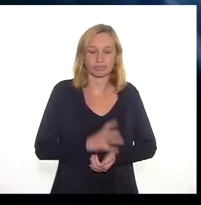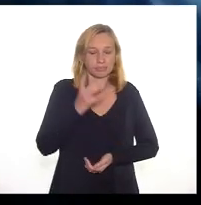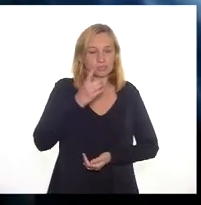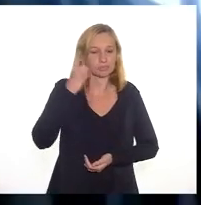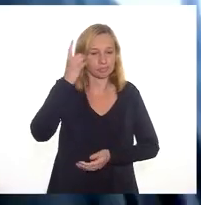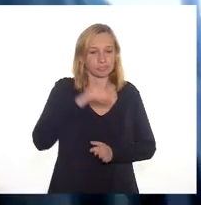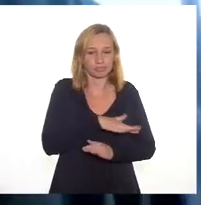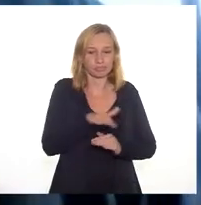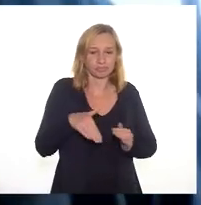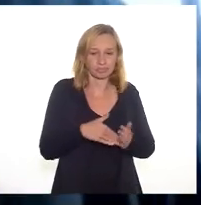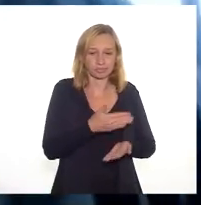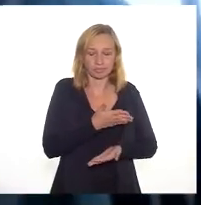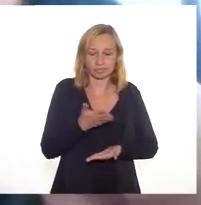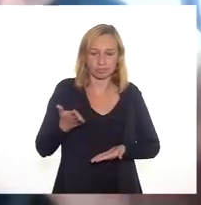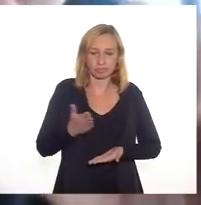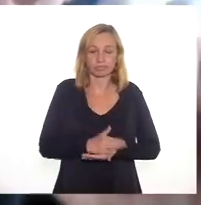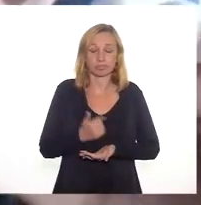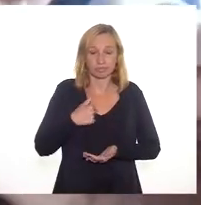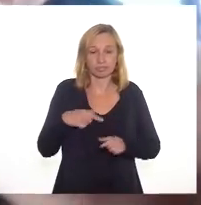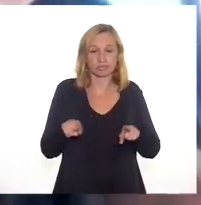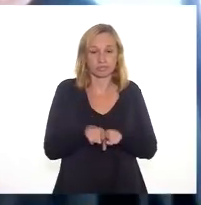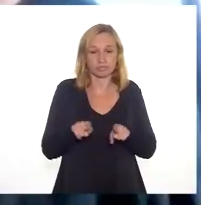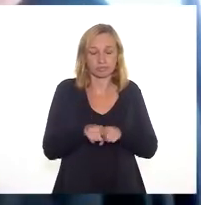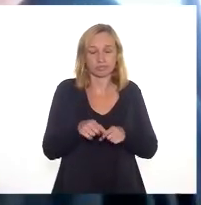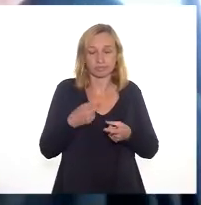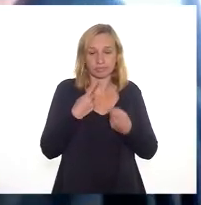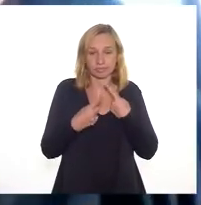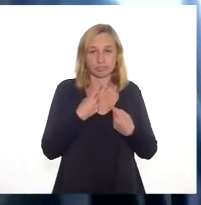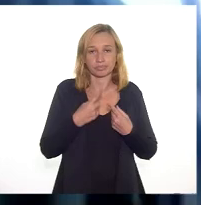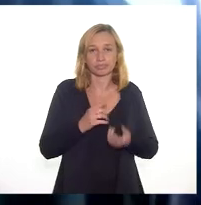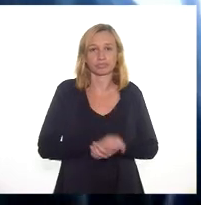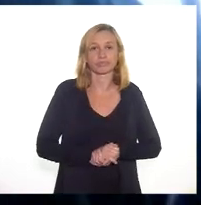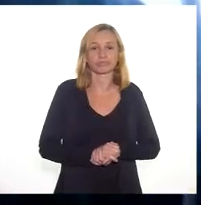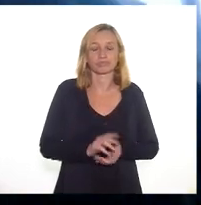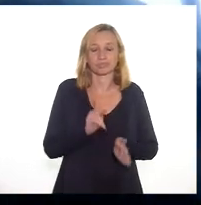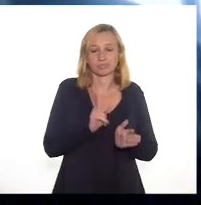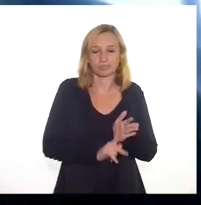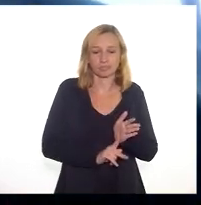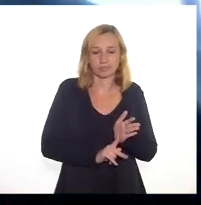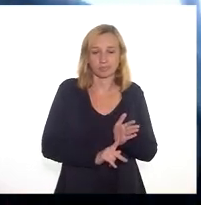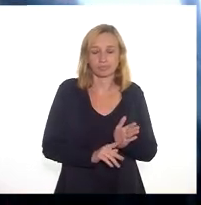deputadas e deputados, eu também quero discutir o projeto,